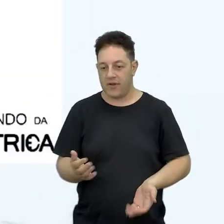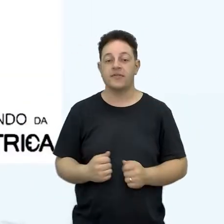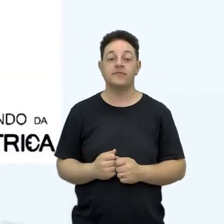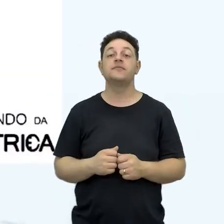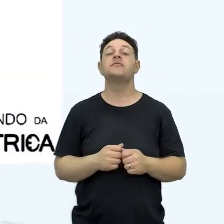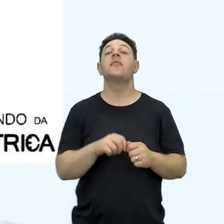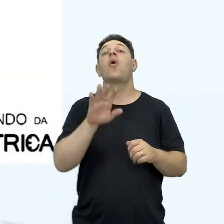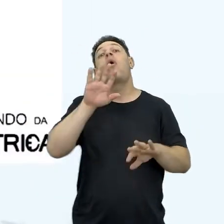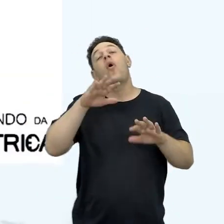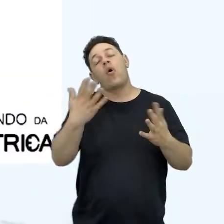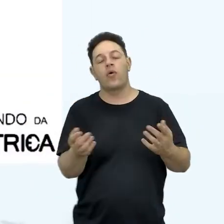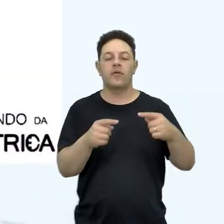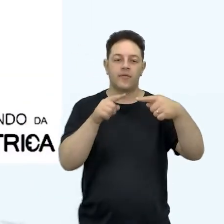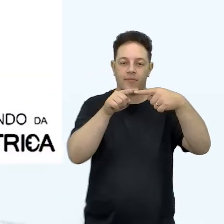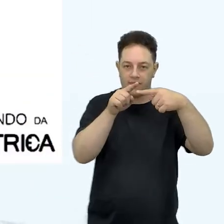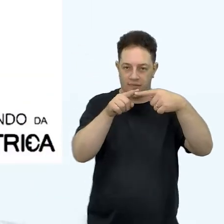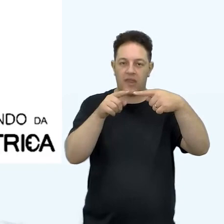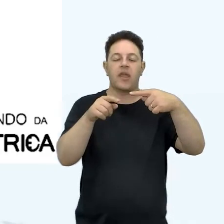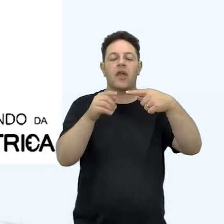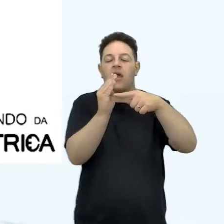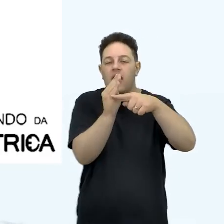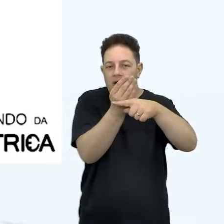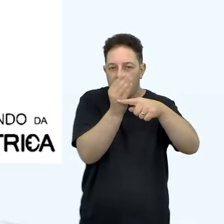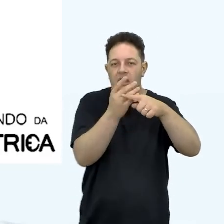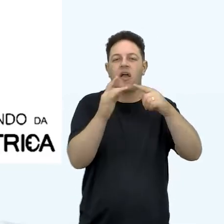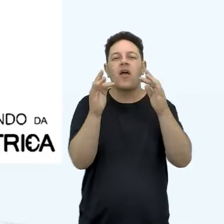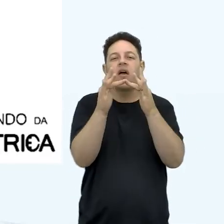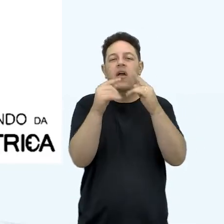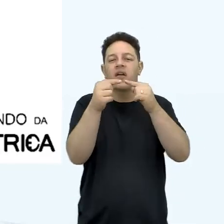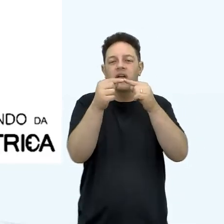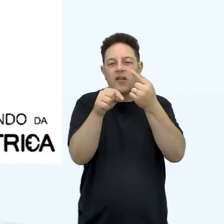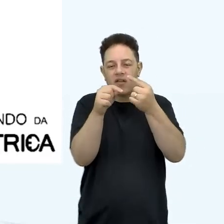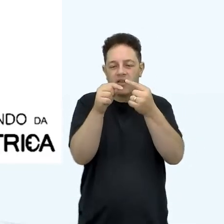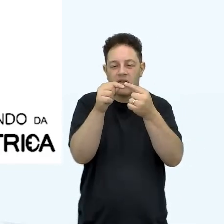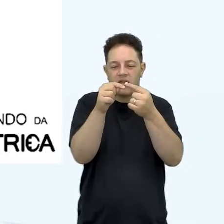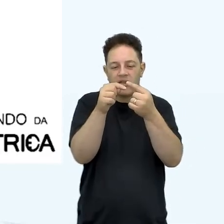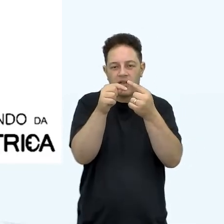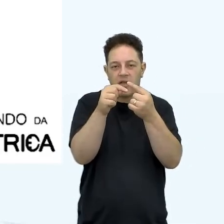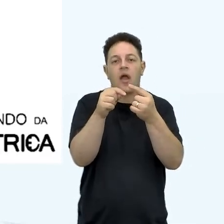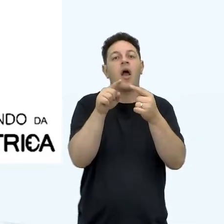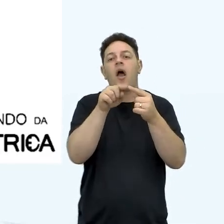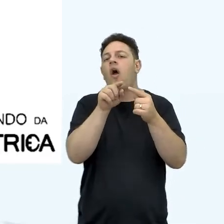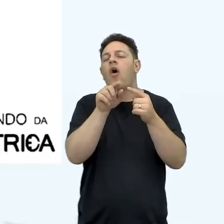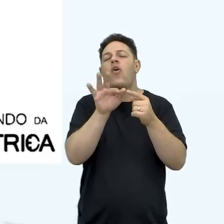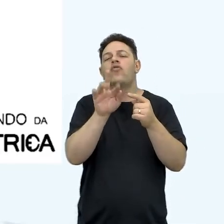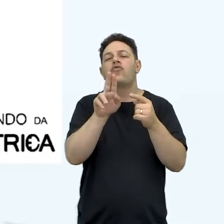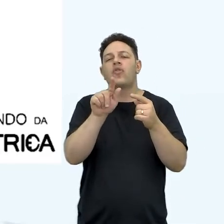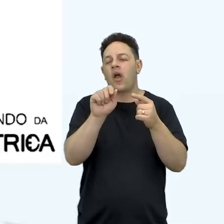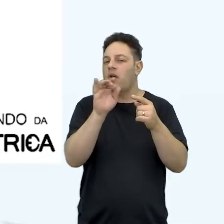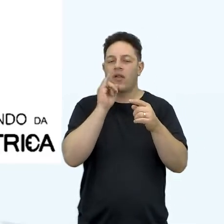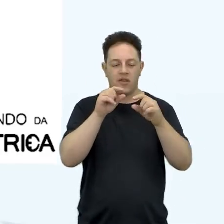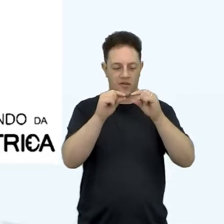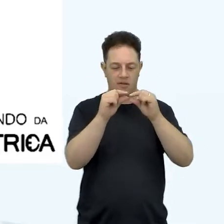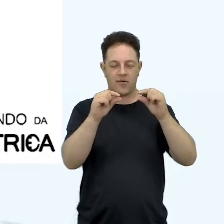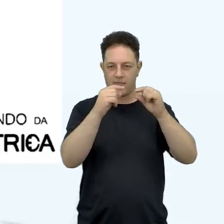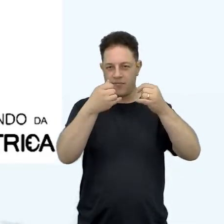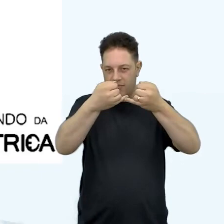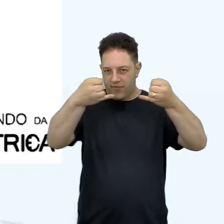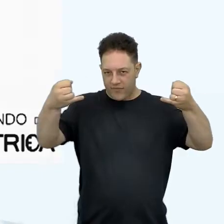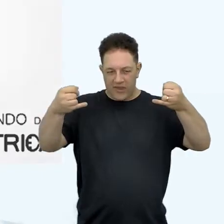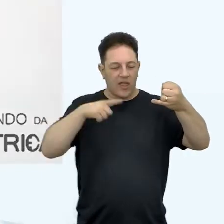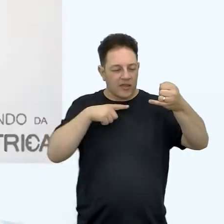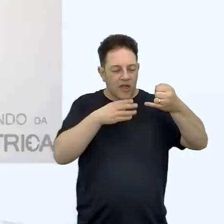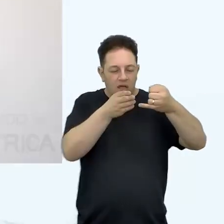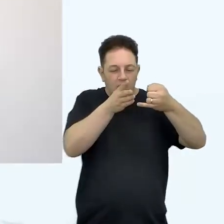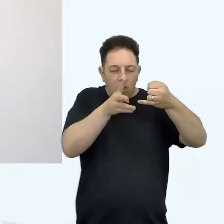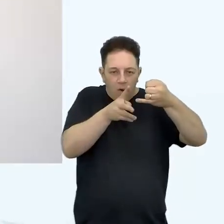cabo rompido ou com mau contato, necessariamente ele não é uma fuga de corrente. Então tem um pedaço de cabo, esse cabo está